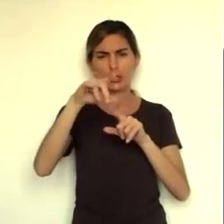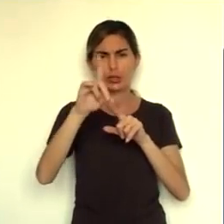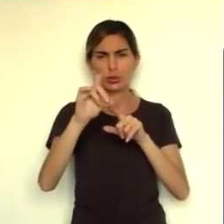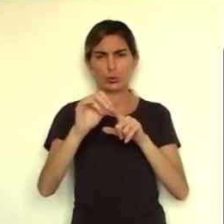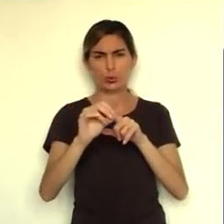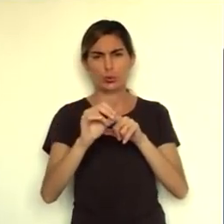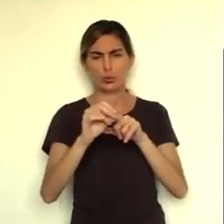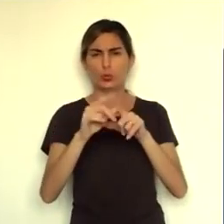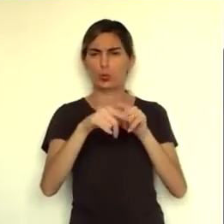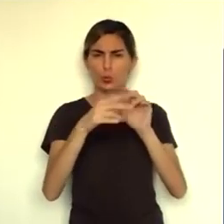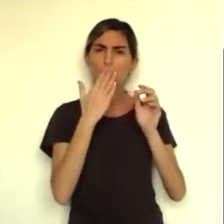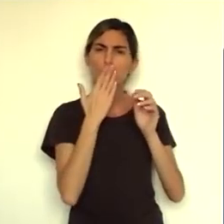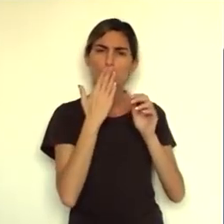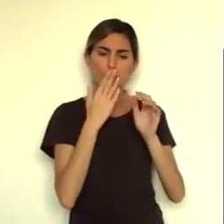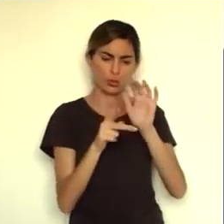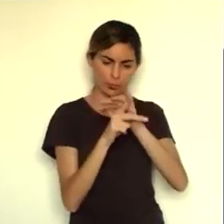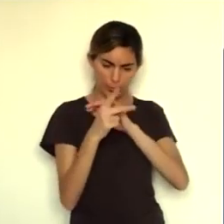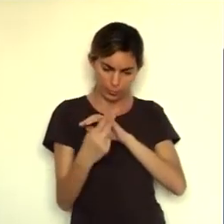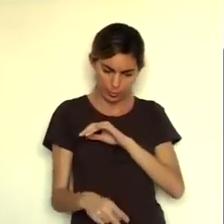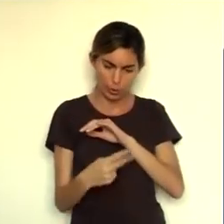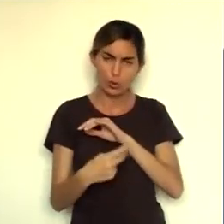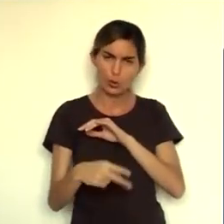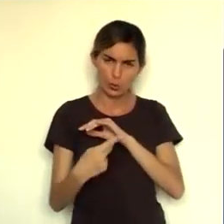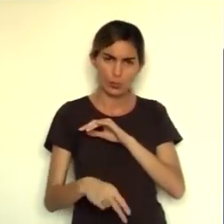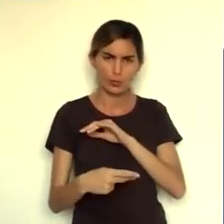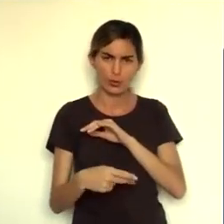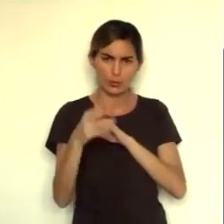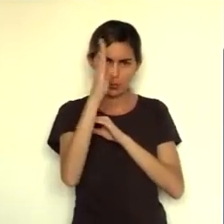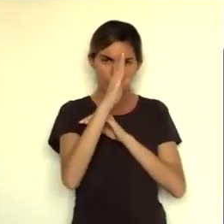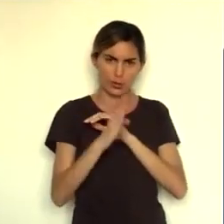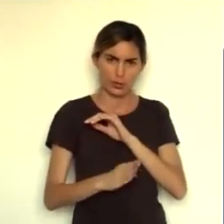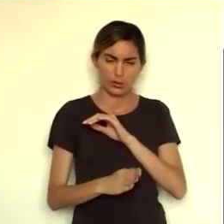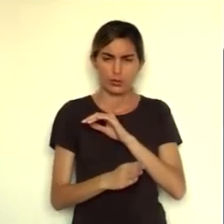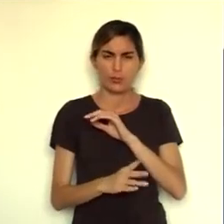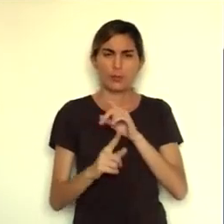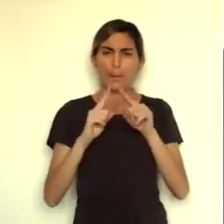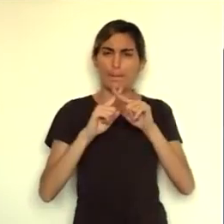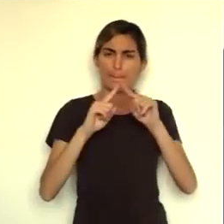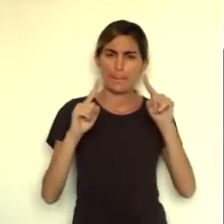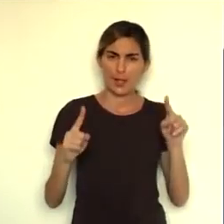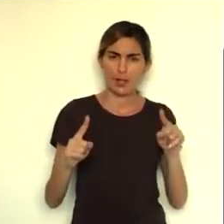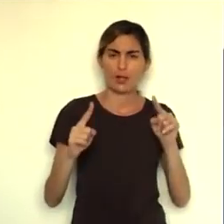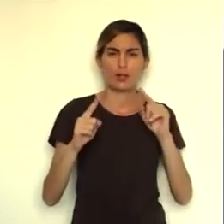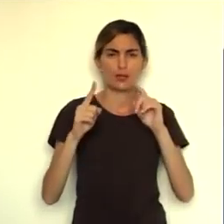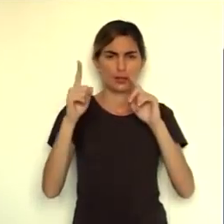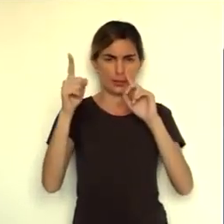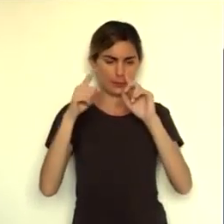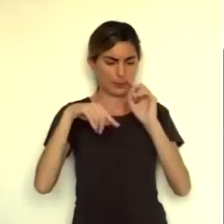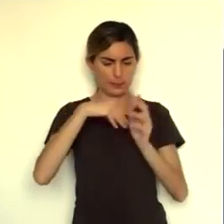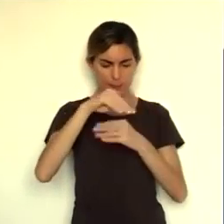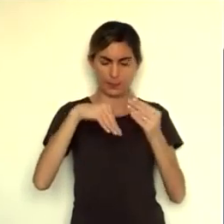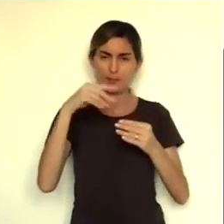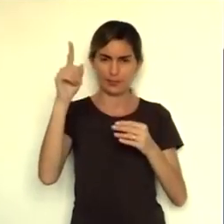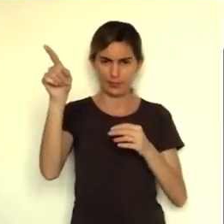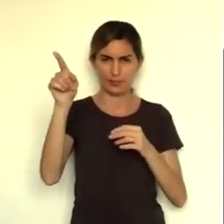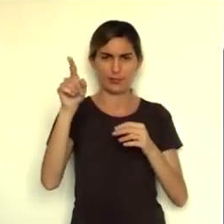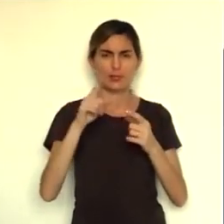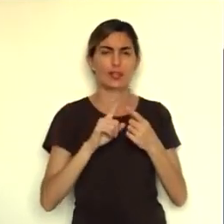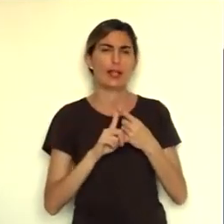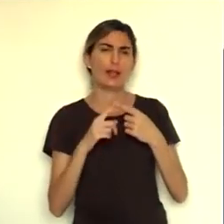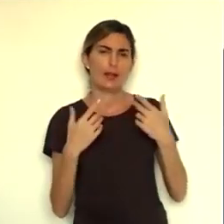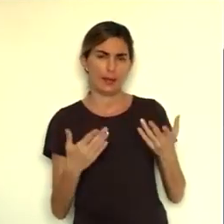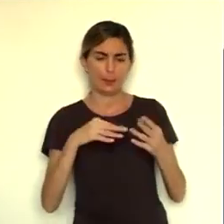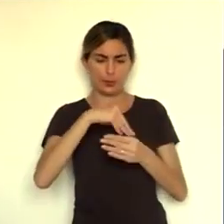indígena nativo, né, o indígena que pode ser considerado como nativo do Brasil, né,